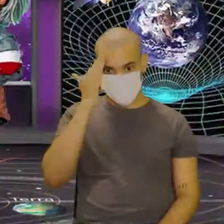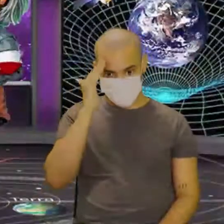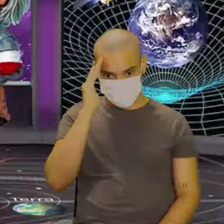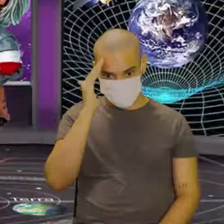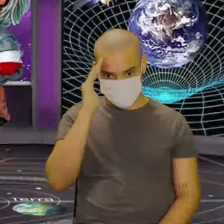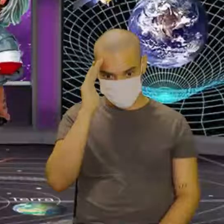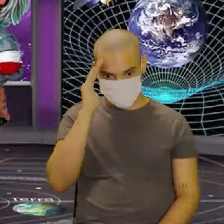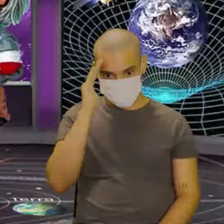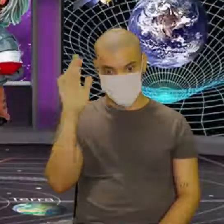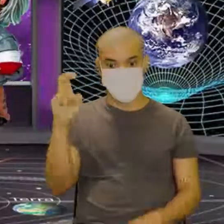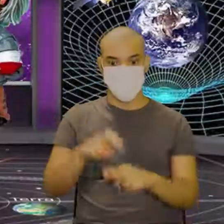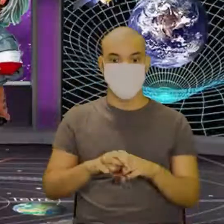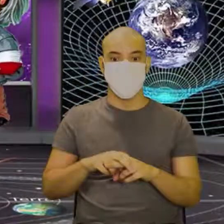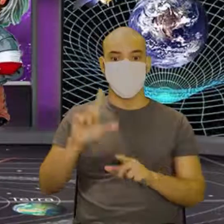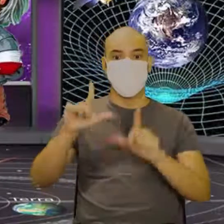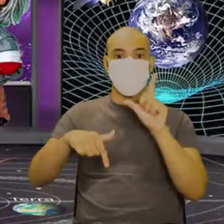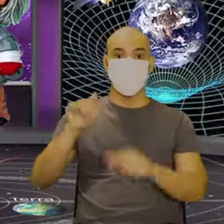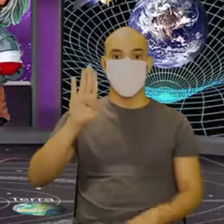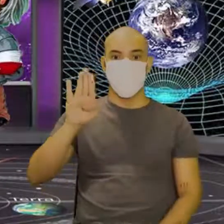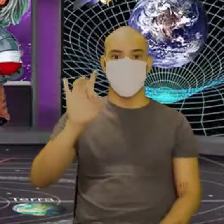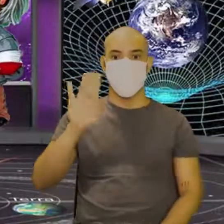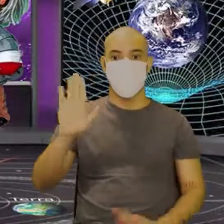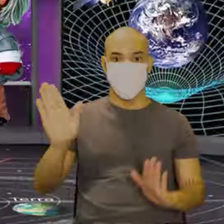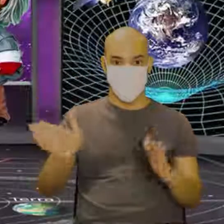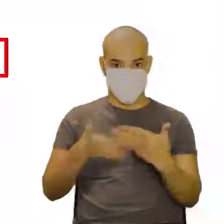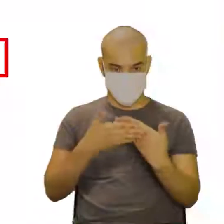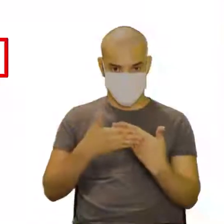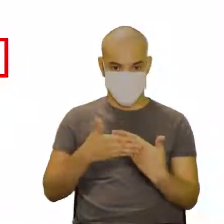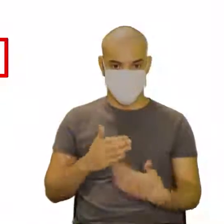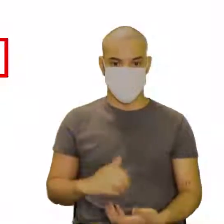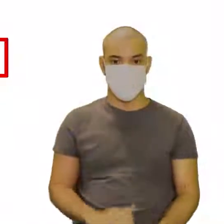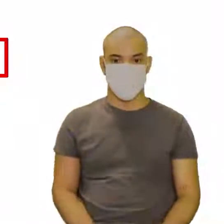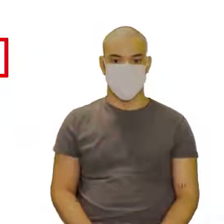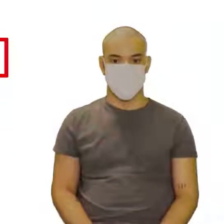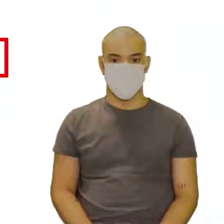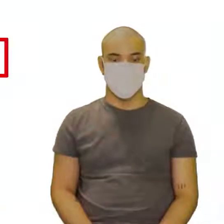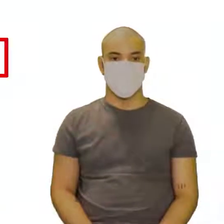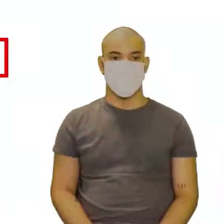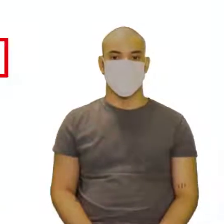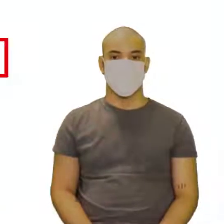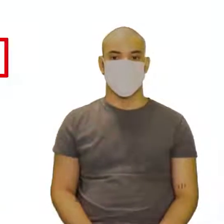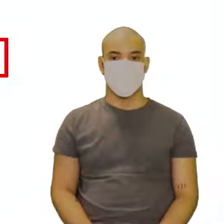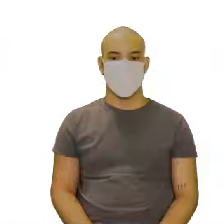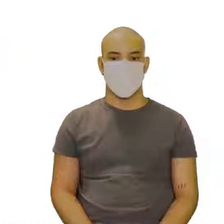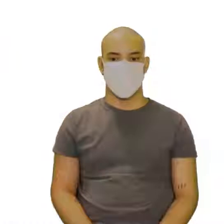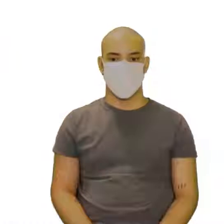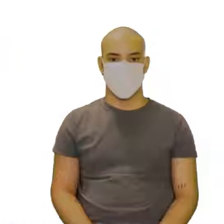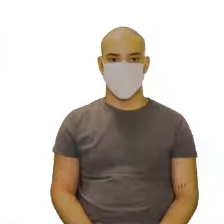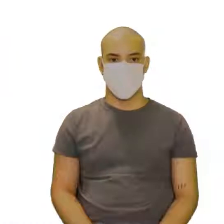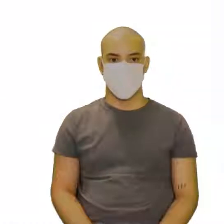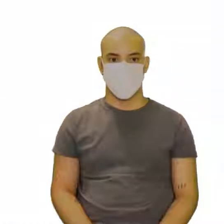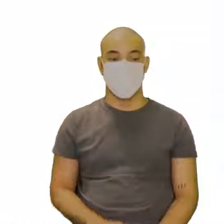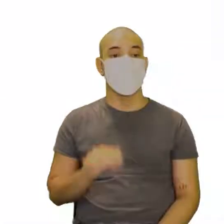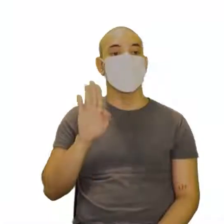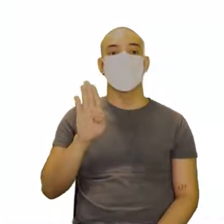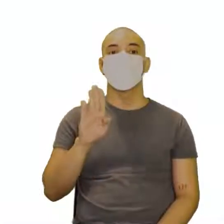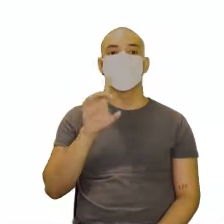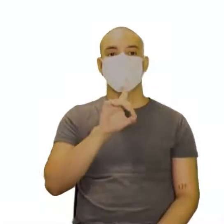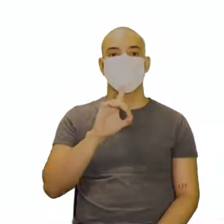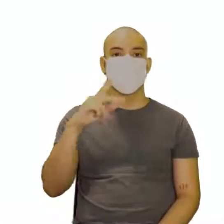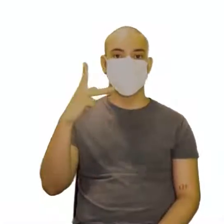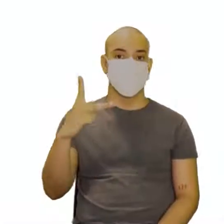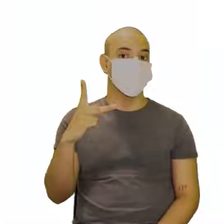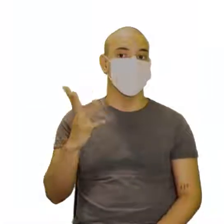só, entendido? Lá na letra B, só pra gente fechar, vamos fechar com a letra B, nossa aula de hoje. Olha ali. E aqui a DDP